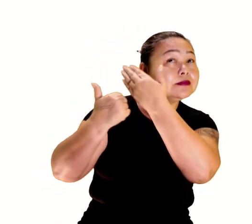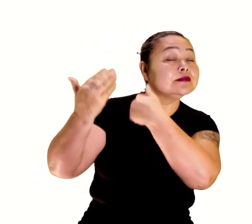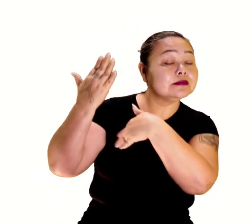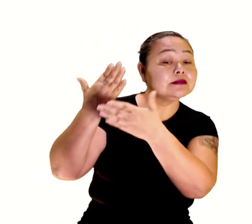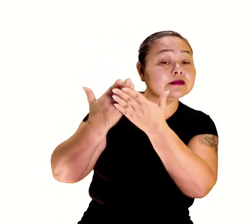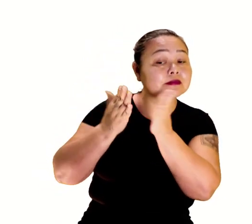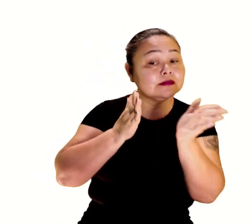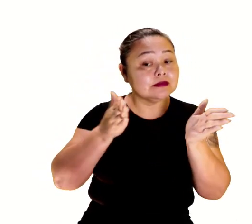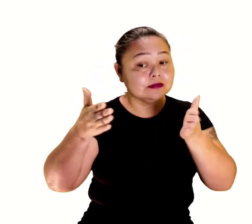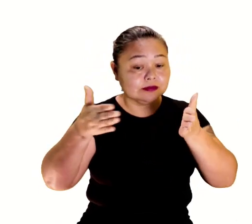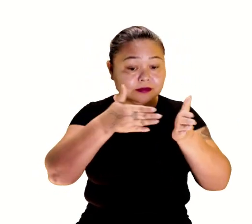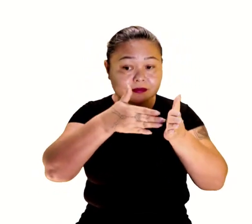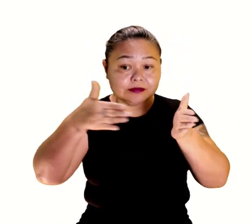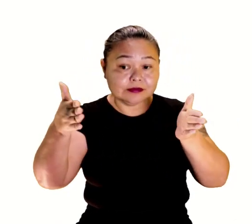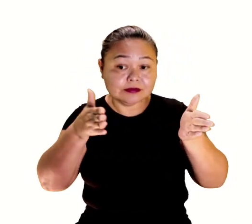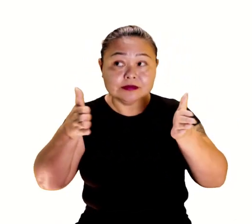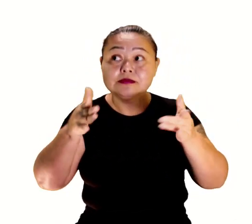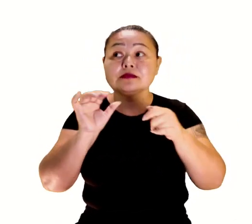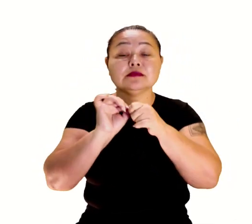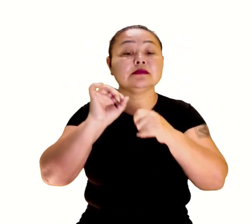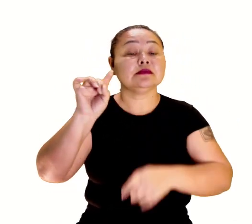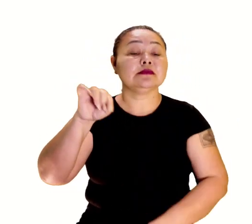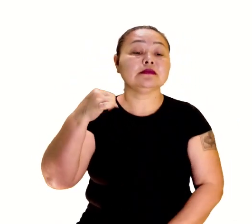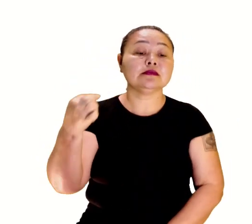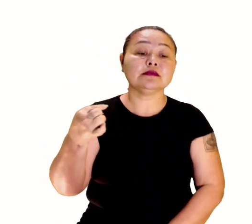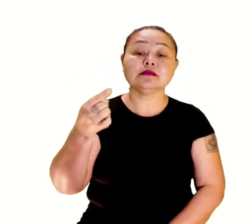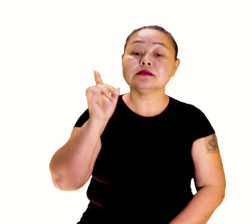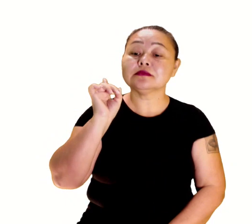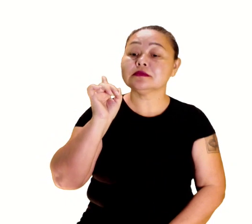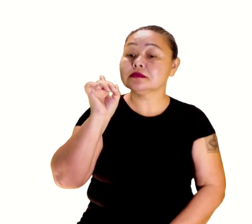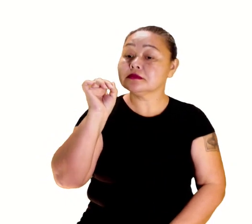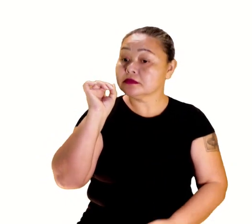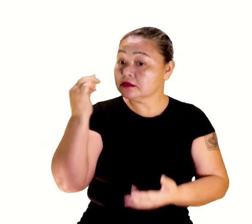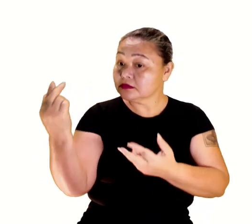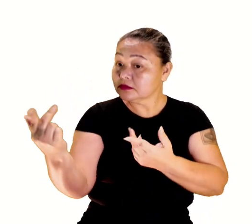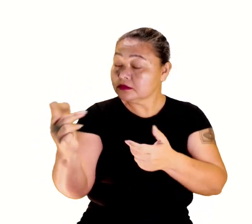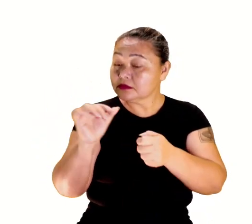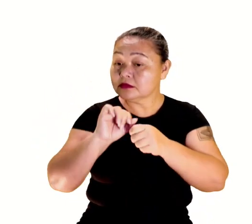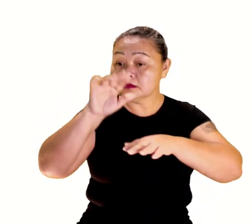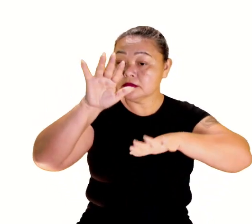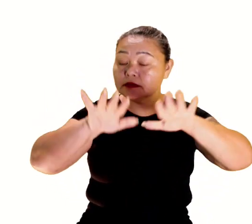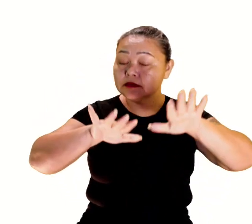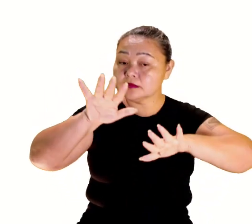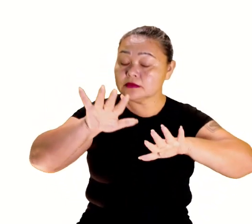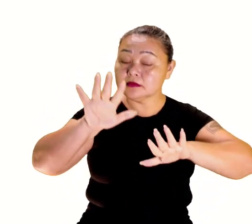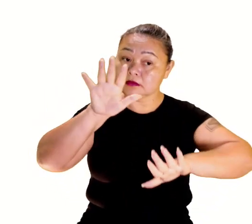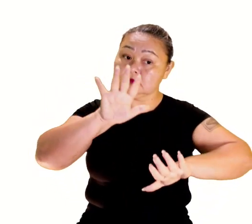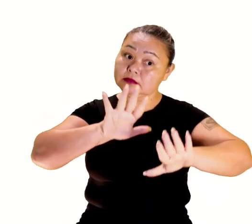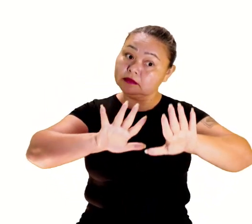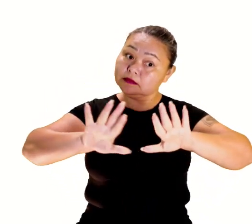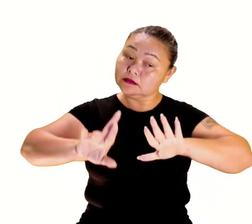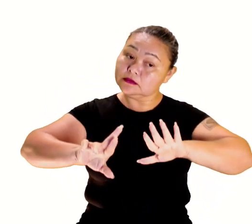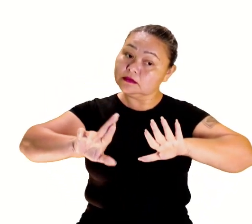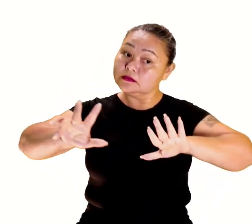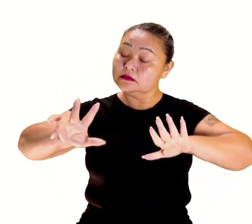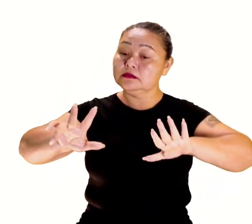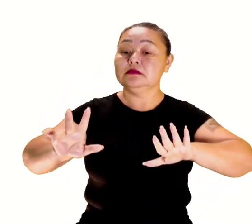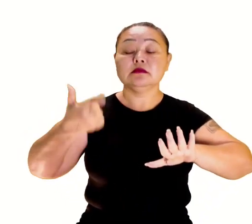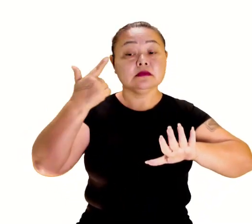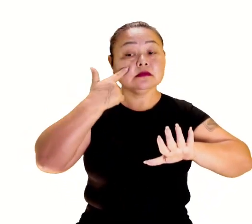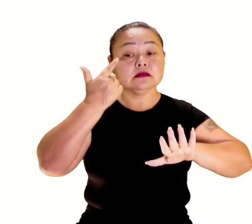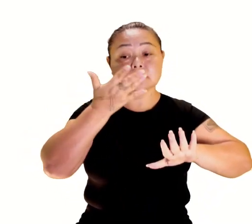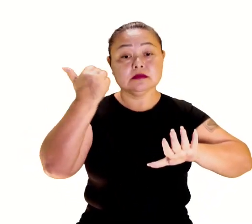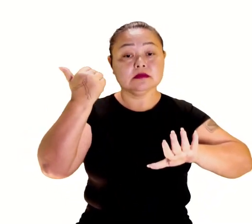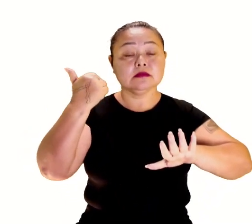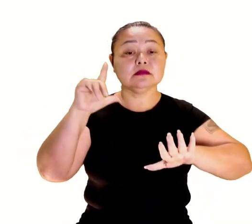né? Beleza? Então, a gente vai usar o mesmo mecanismo, só que agora com alguns cuidados, né? Bora ver? Vamos lá? Vamos resolver